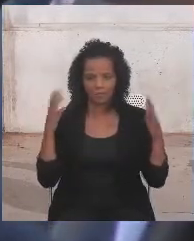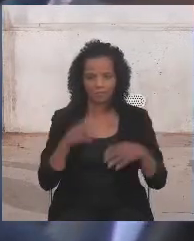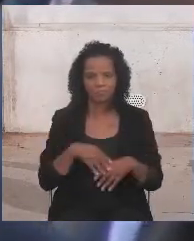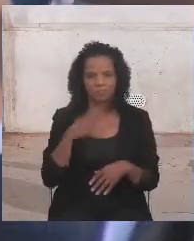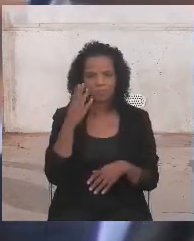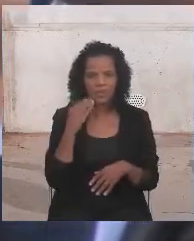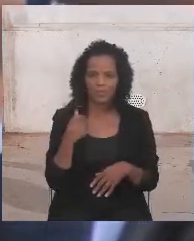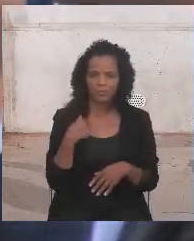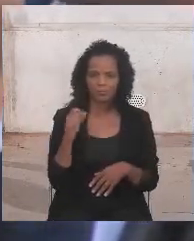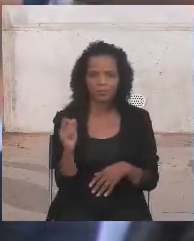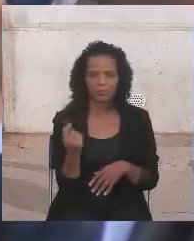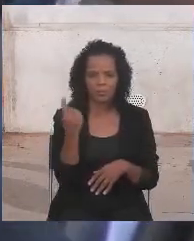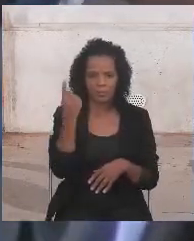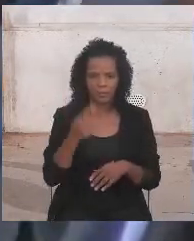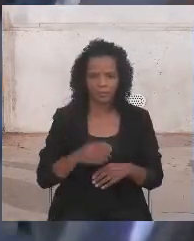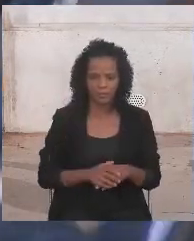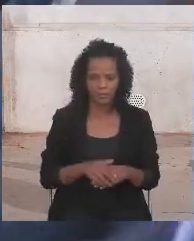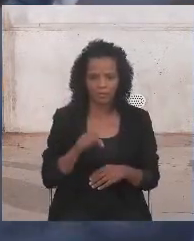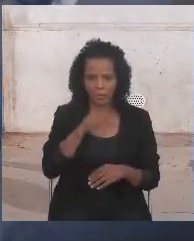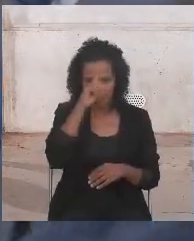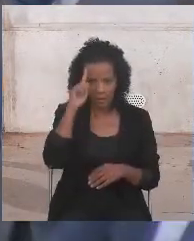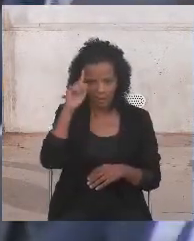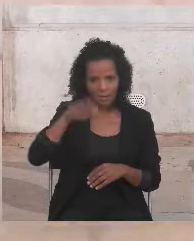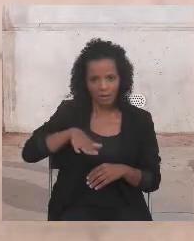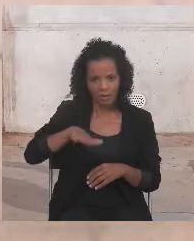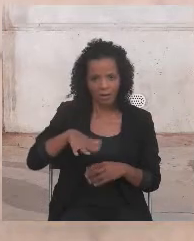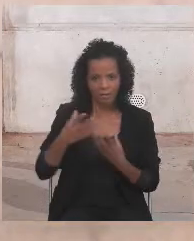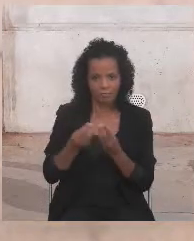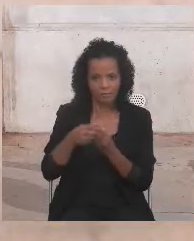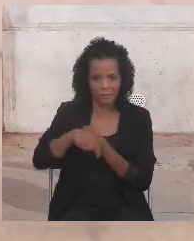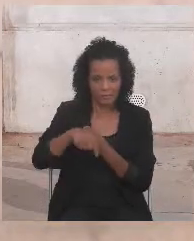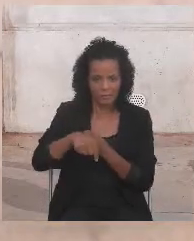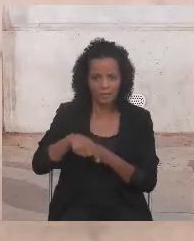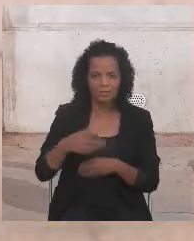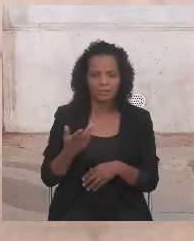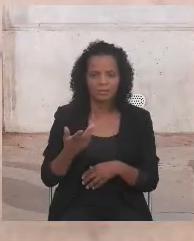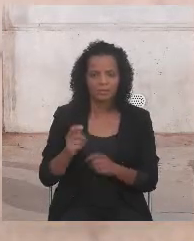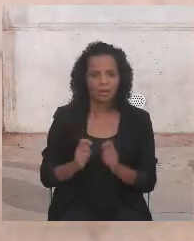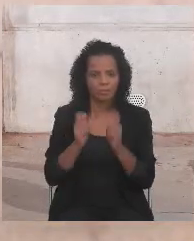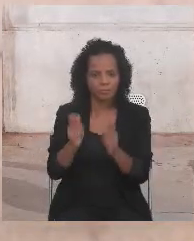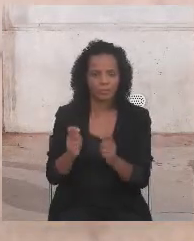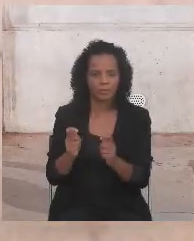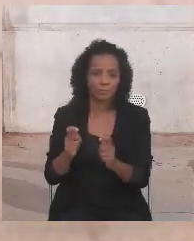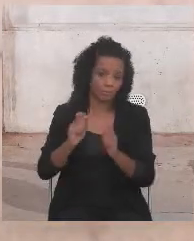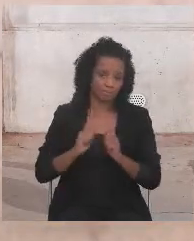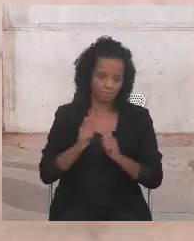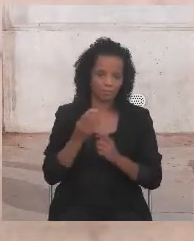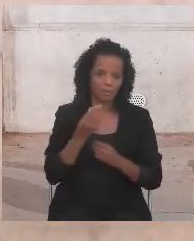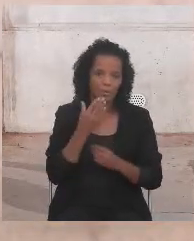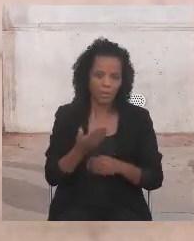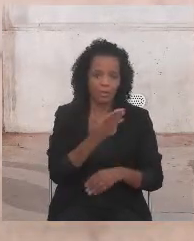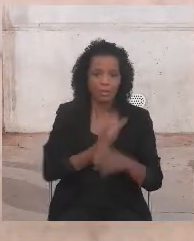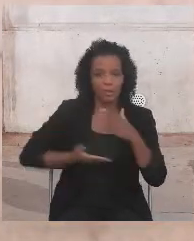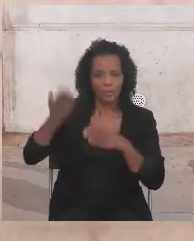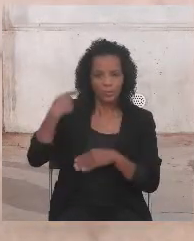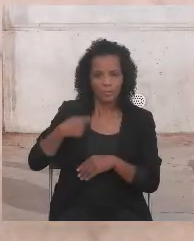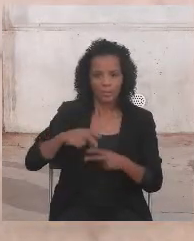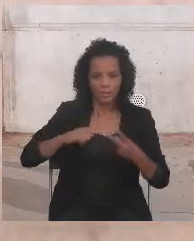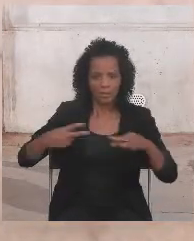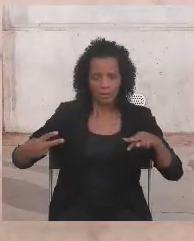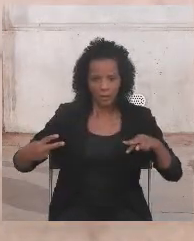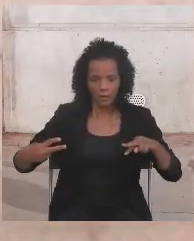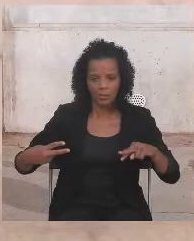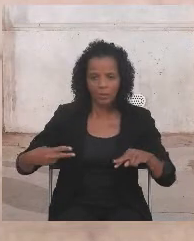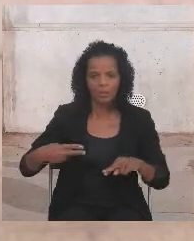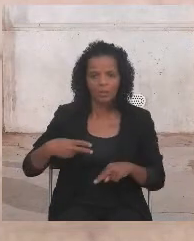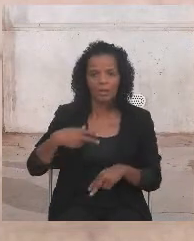Penso que é a primeira vez que um alcalde de Madrid está aqui connosco nesta tomada de posse. Muito obrigado. E o antigo Presidente da Câmara